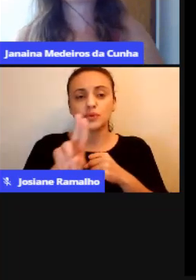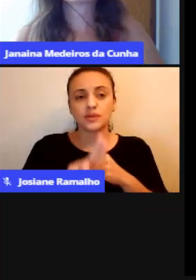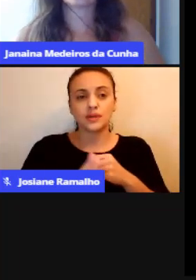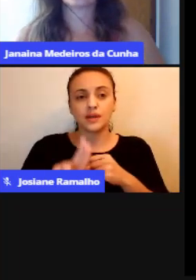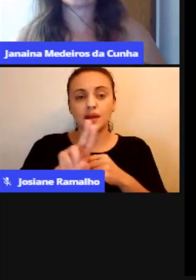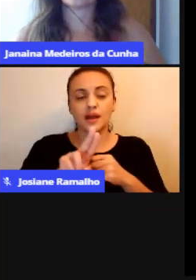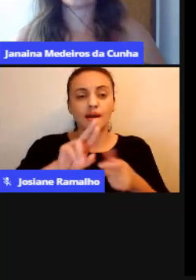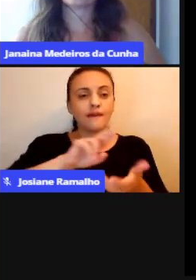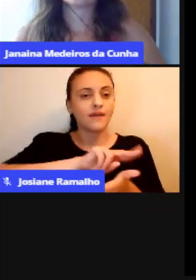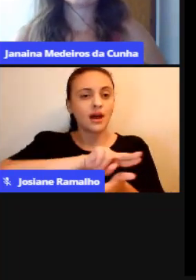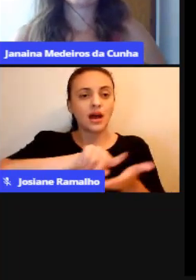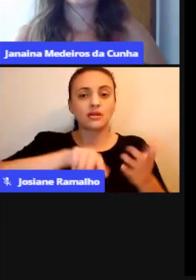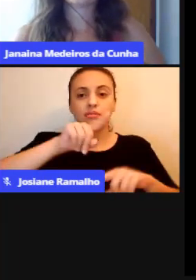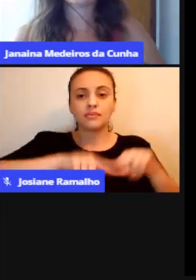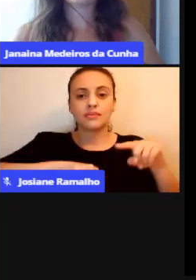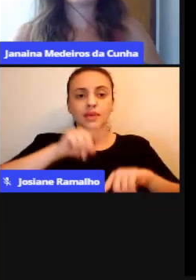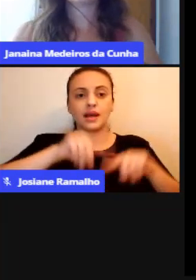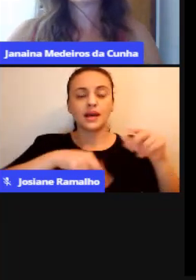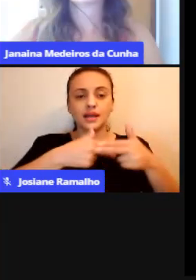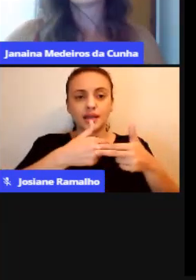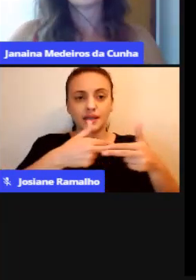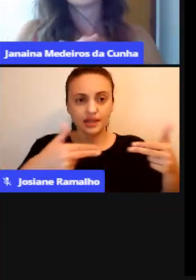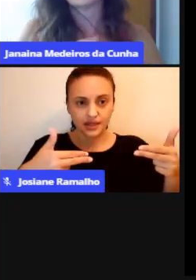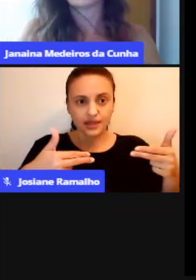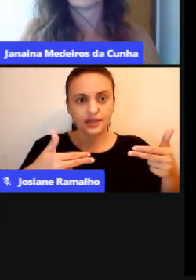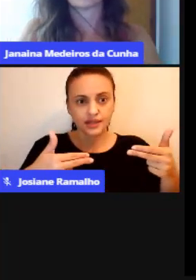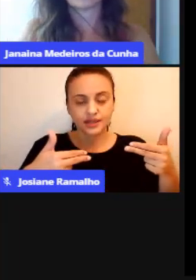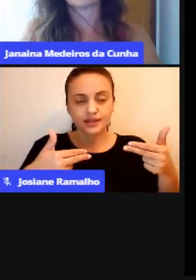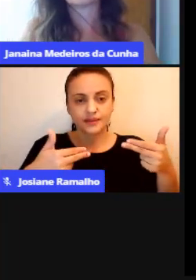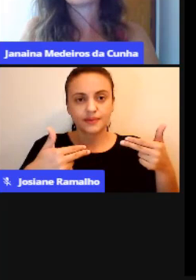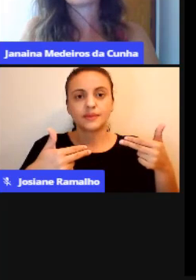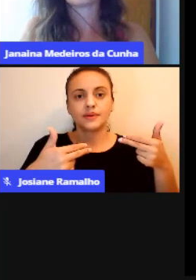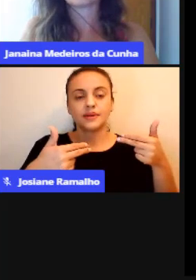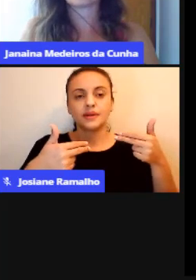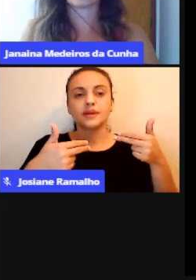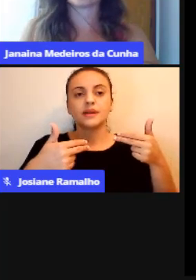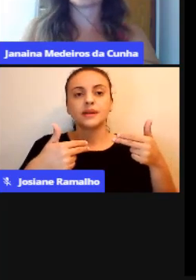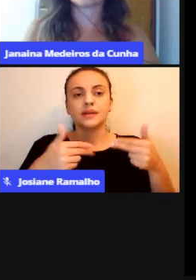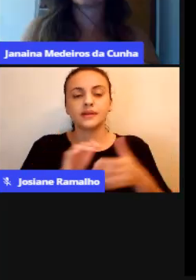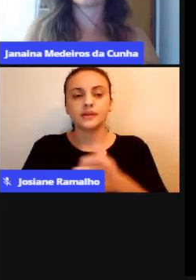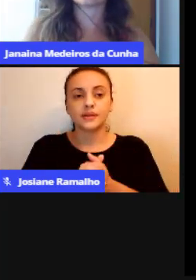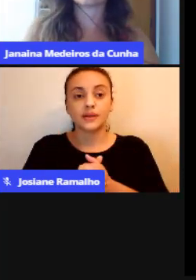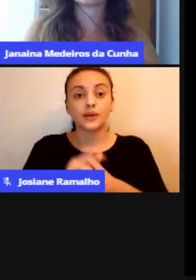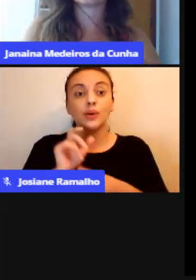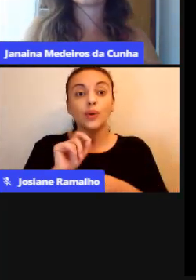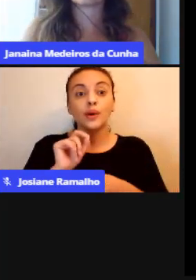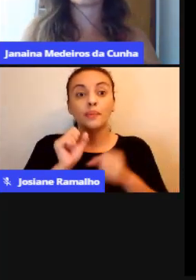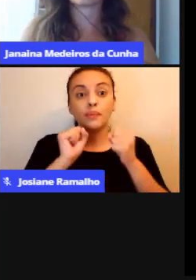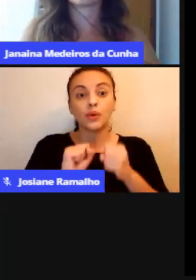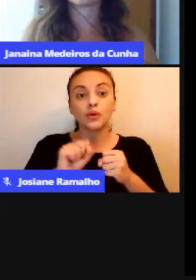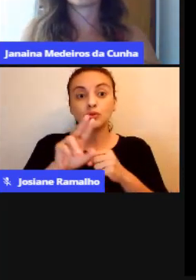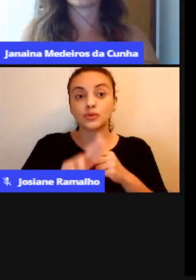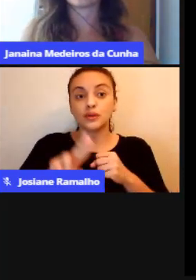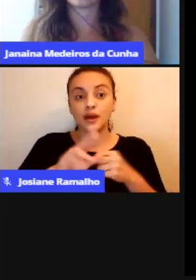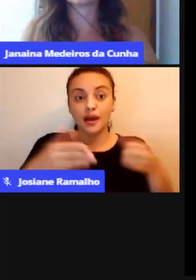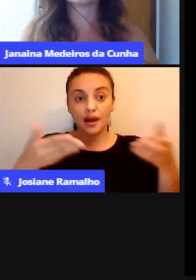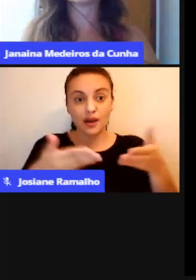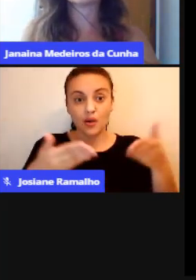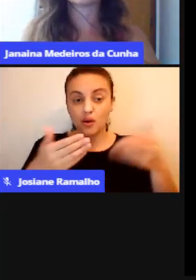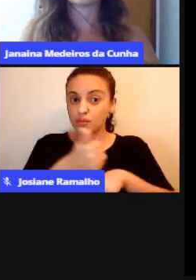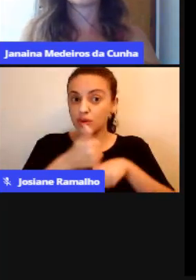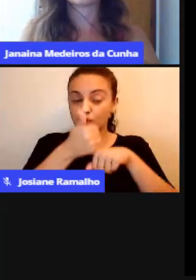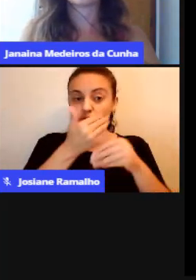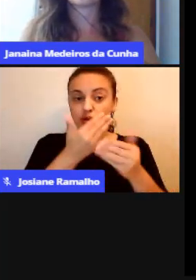vários instrumentos, né? E um que nós podemos utilizar agora, principalmente nessas aulas